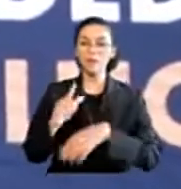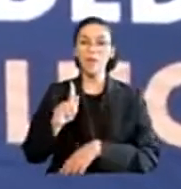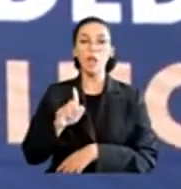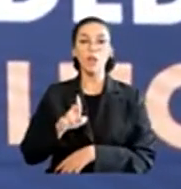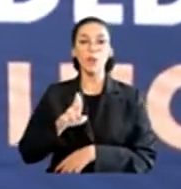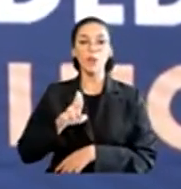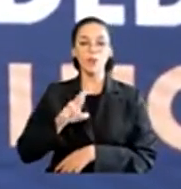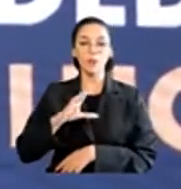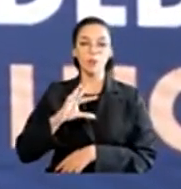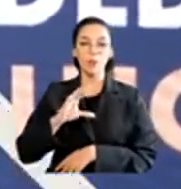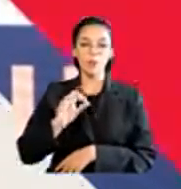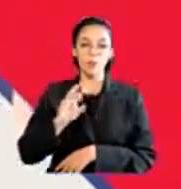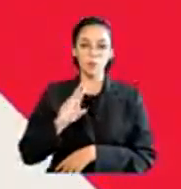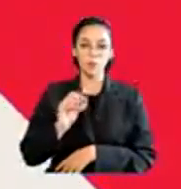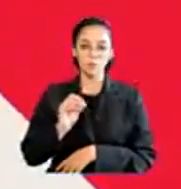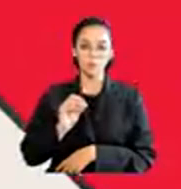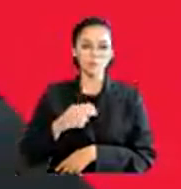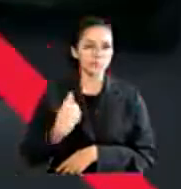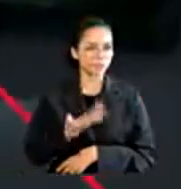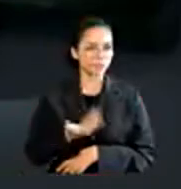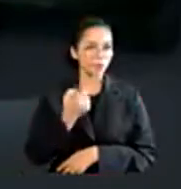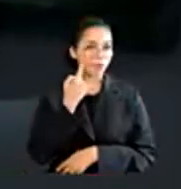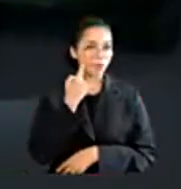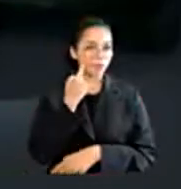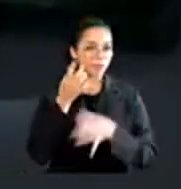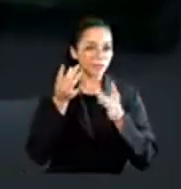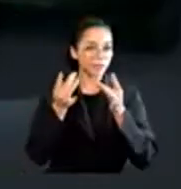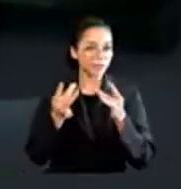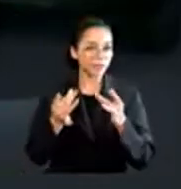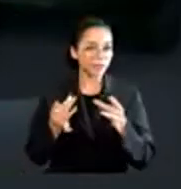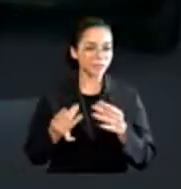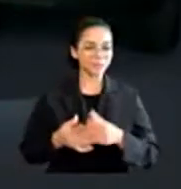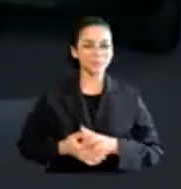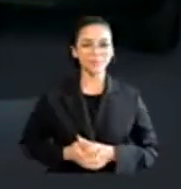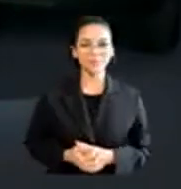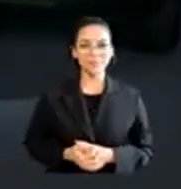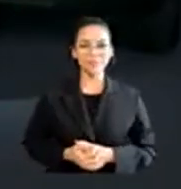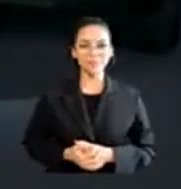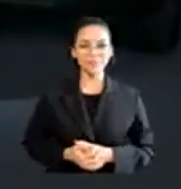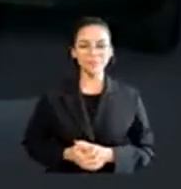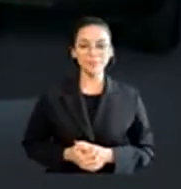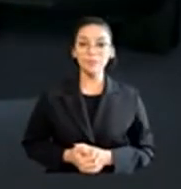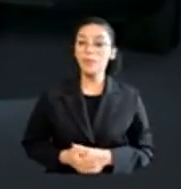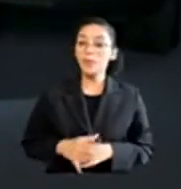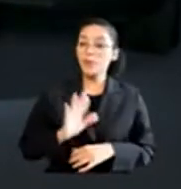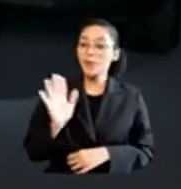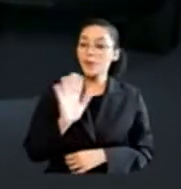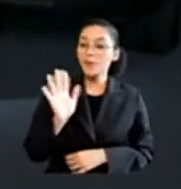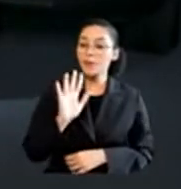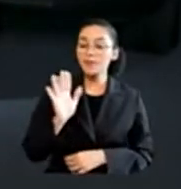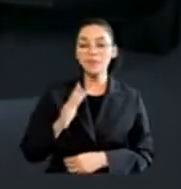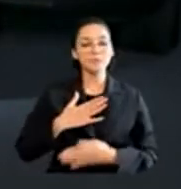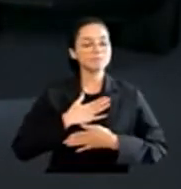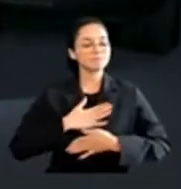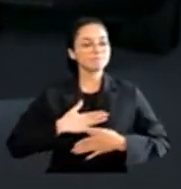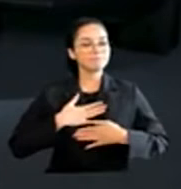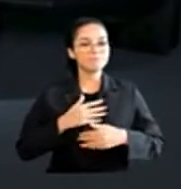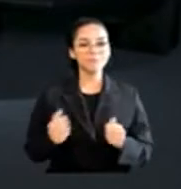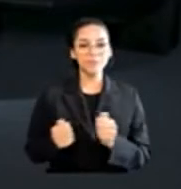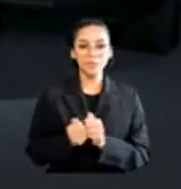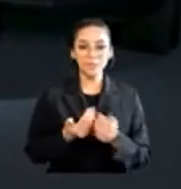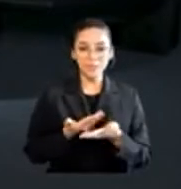detalhe e eu volto daqui a pouco. Olá, é sempre um prazer enorme estar aqui com vocês. Ainda mais